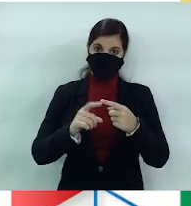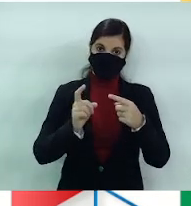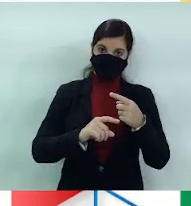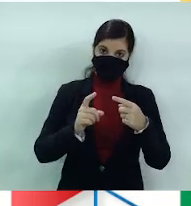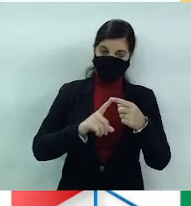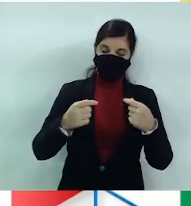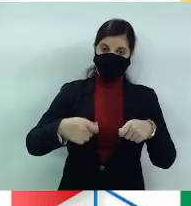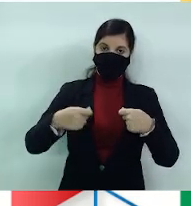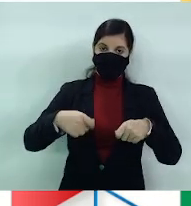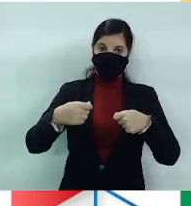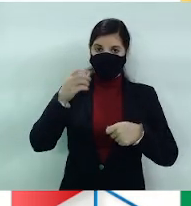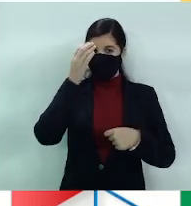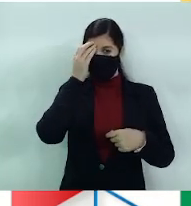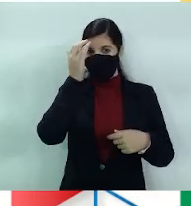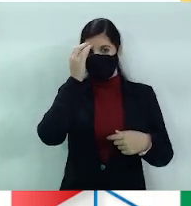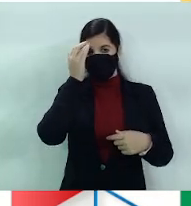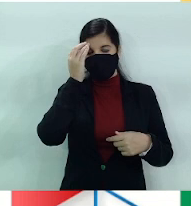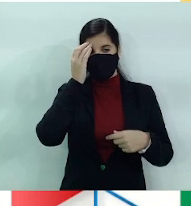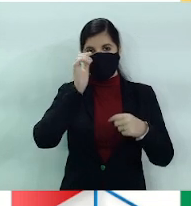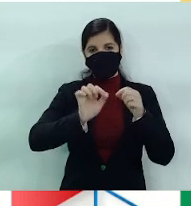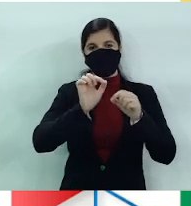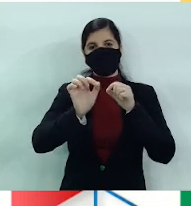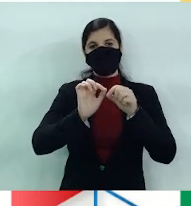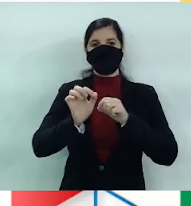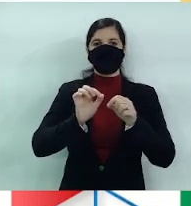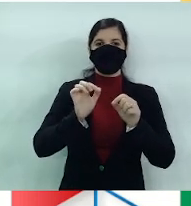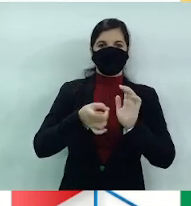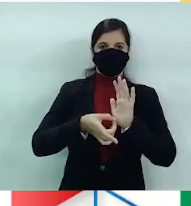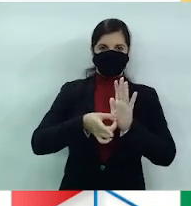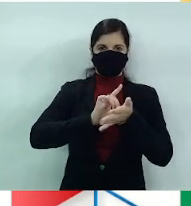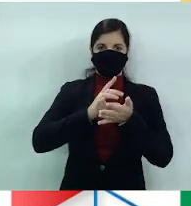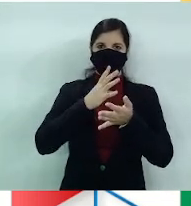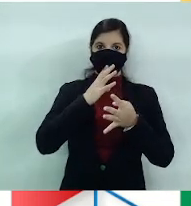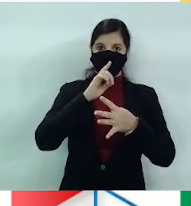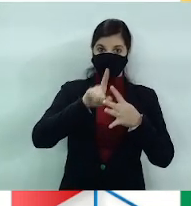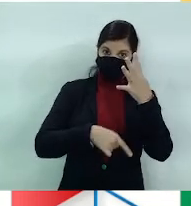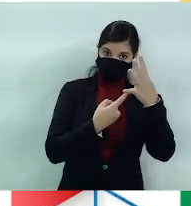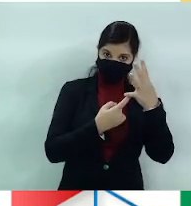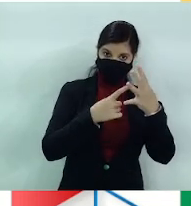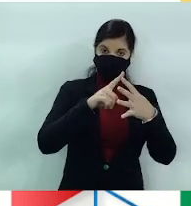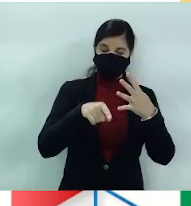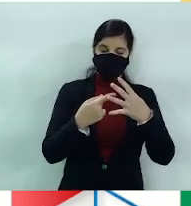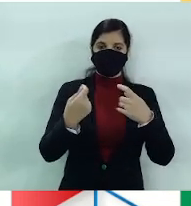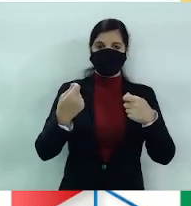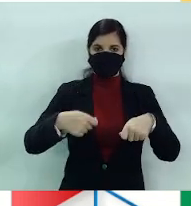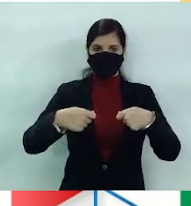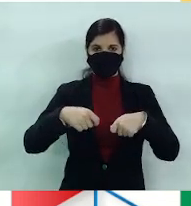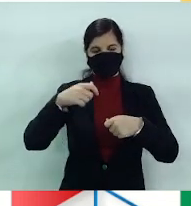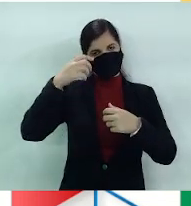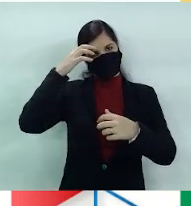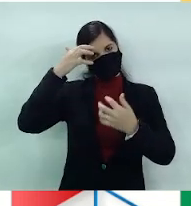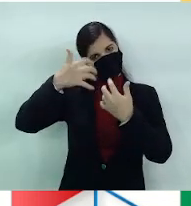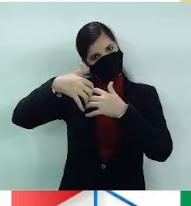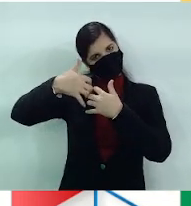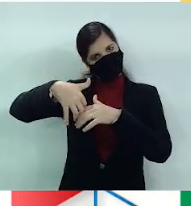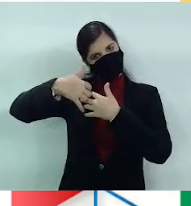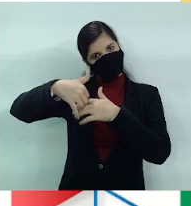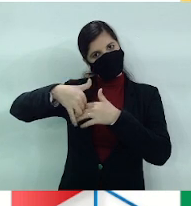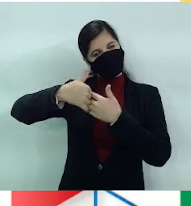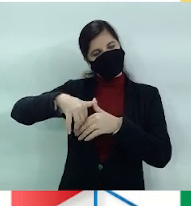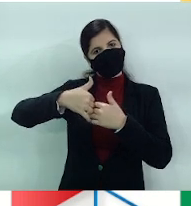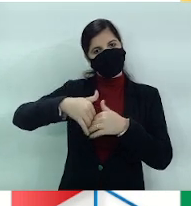primeiramente, nós precisamos entender que, antes de conhecer esses 4 passos, nós temos de refletir